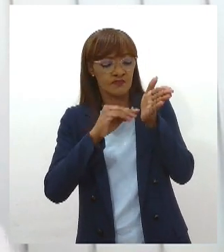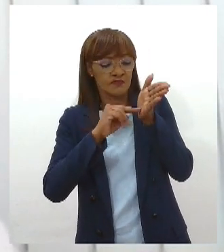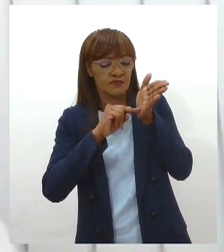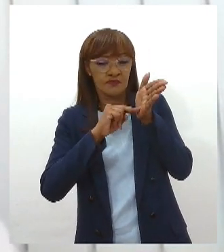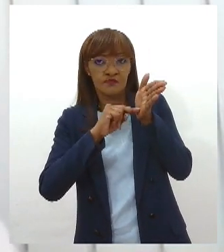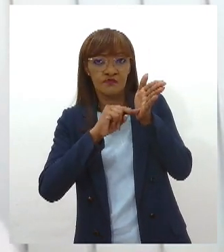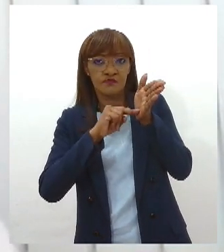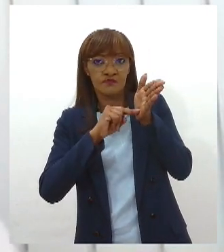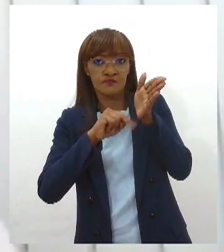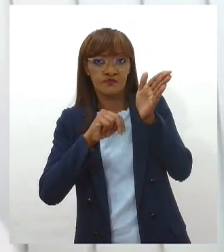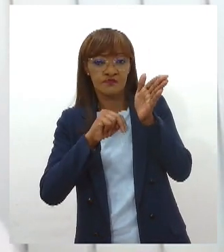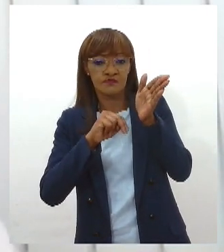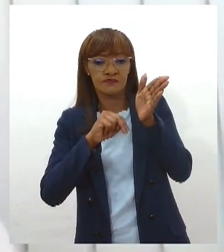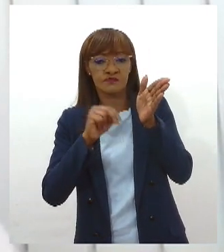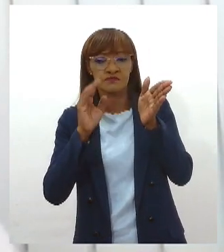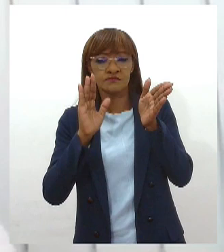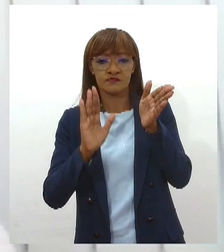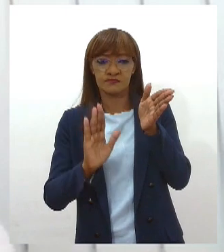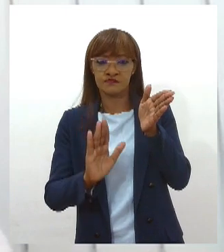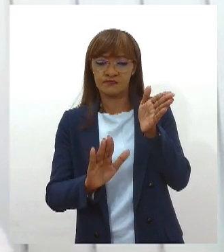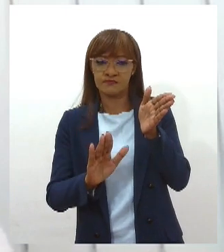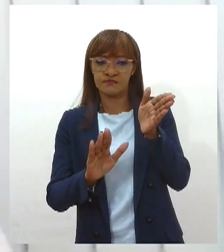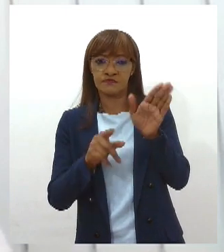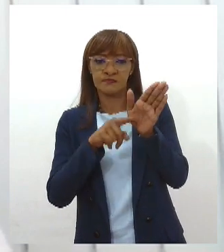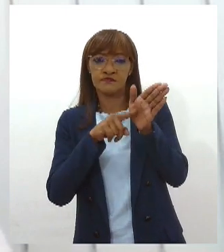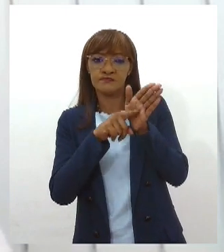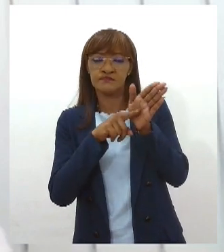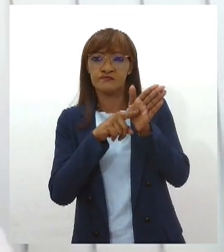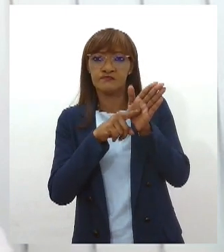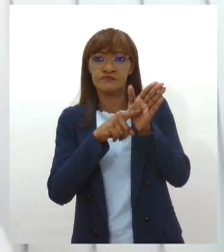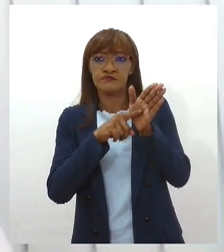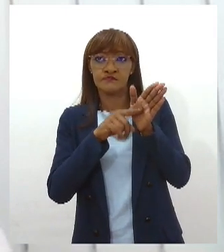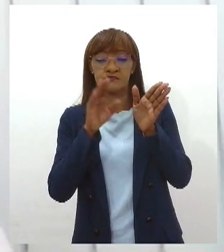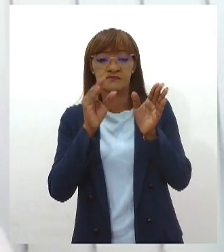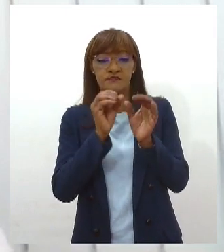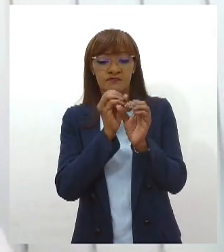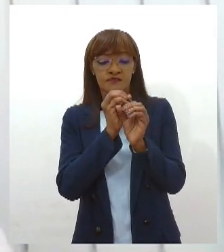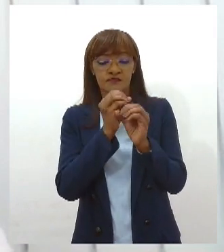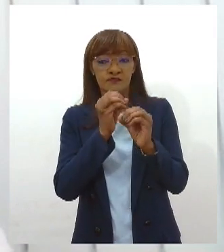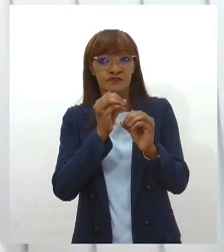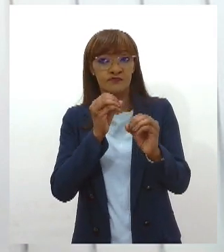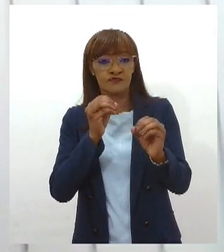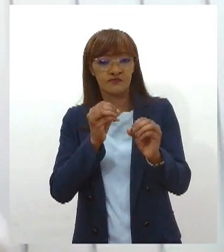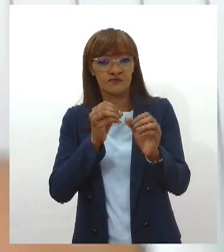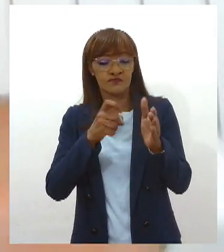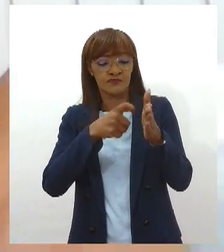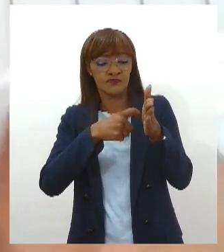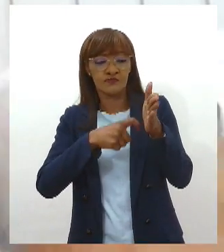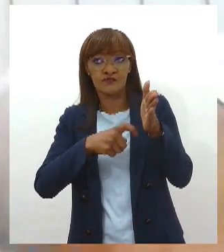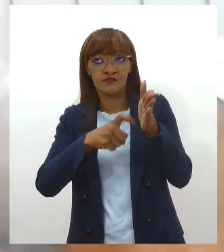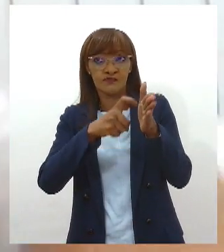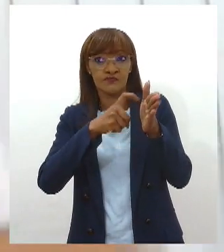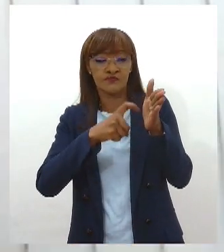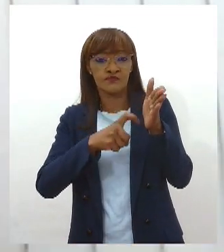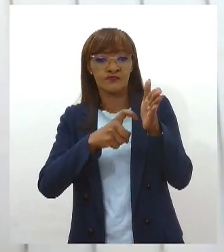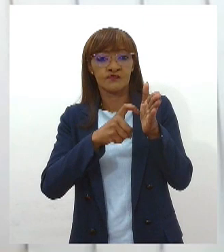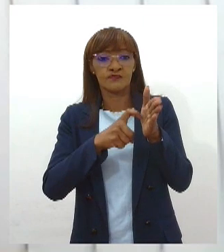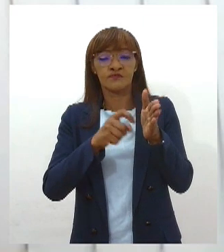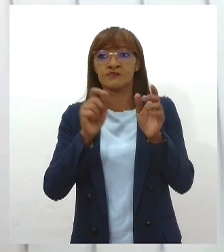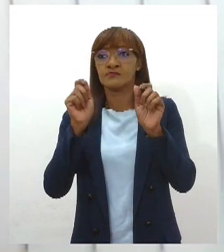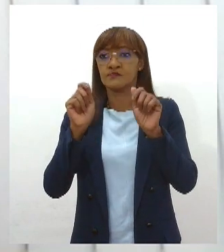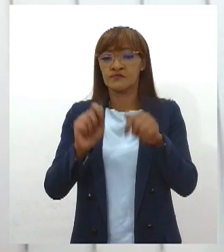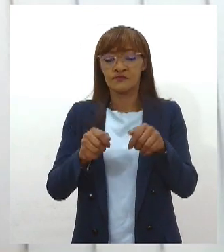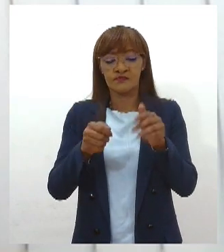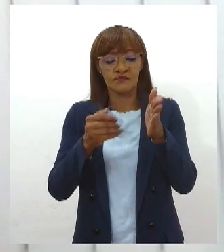pólipo, né, pelo exame endoscópico. No exame da colonoscopia, você retirar esse pólipo sem